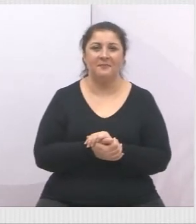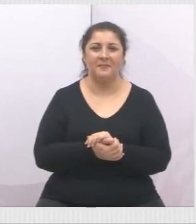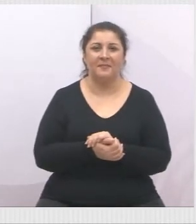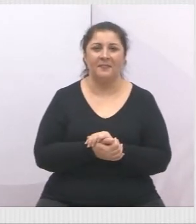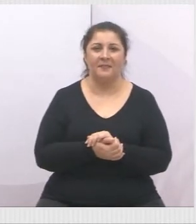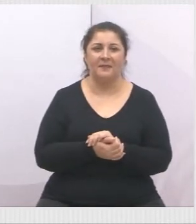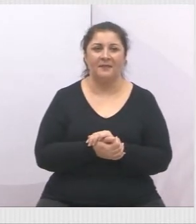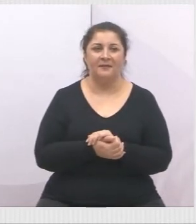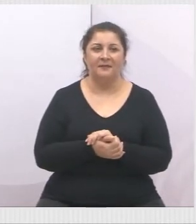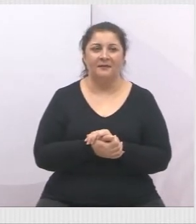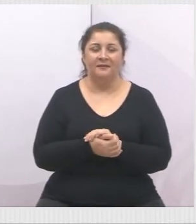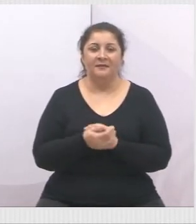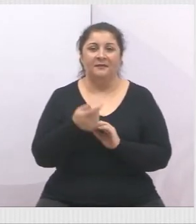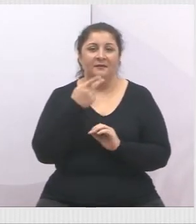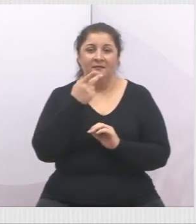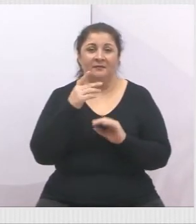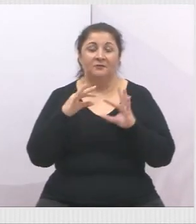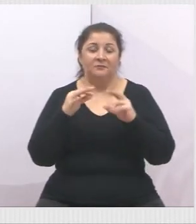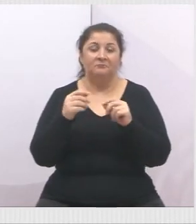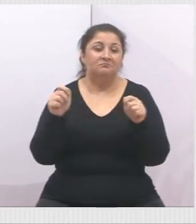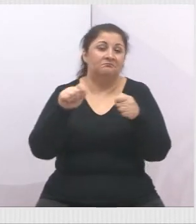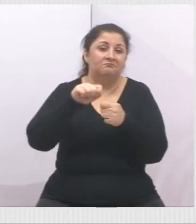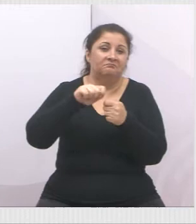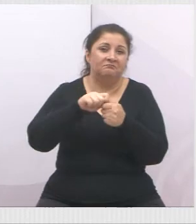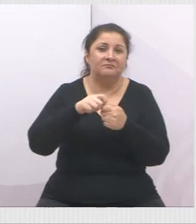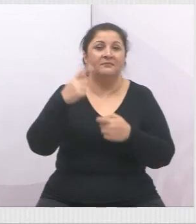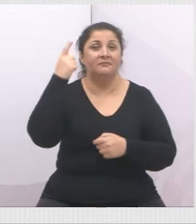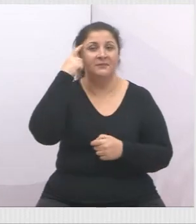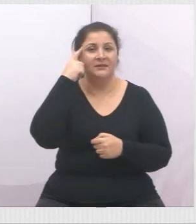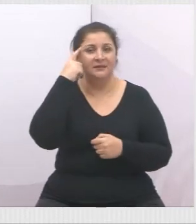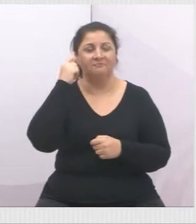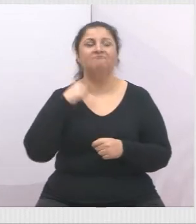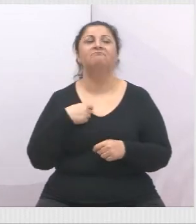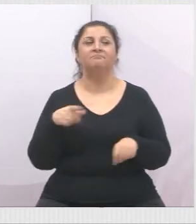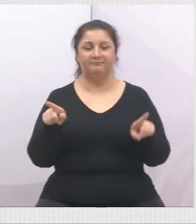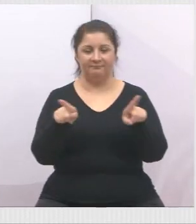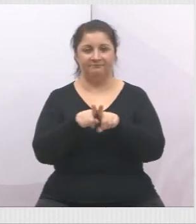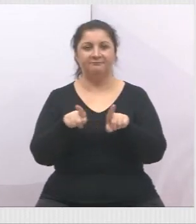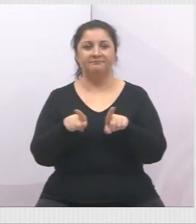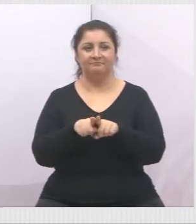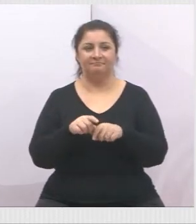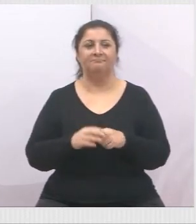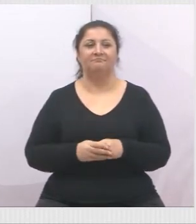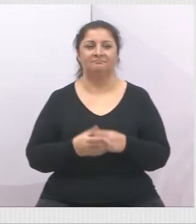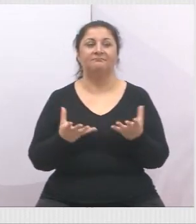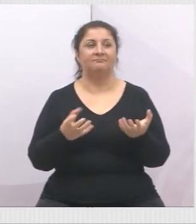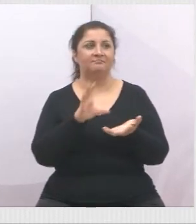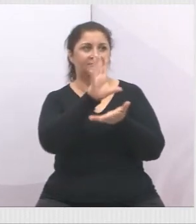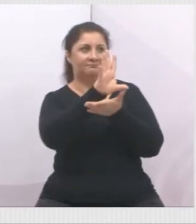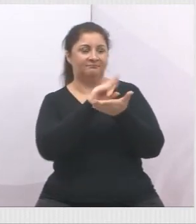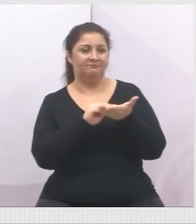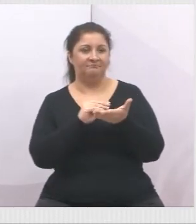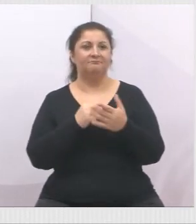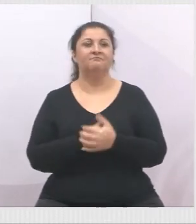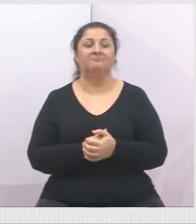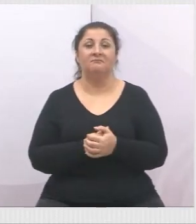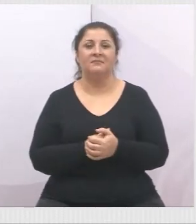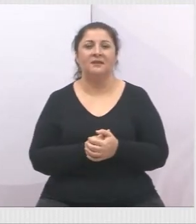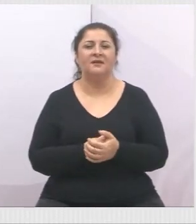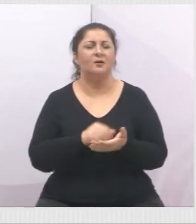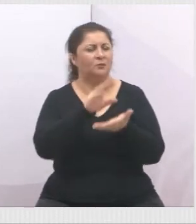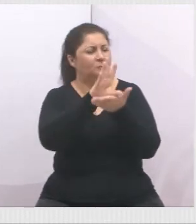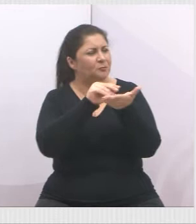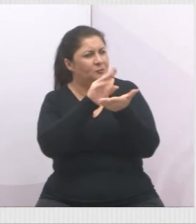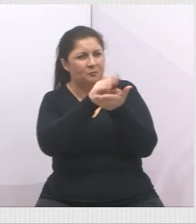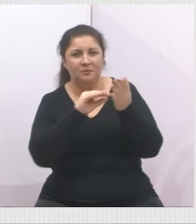que ia ser médico. E eu pensava, eu também vou, quero ser como ele. Eu o imitava em tudo,